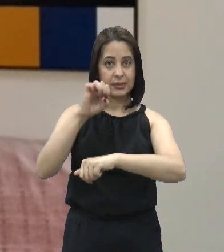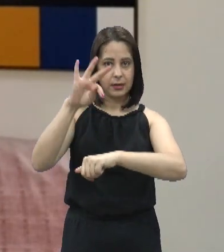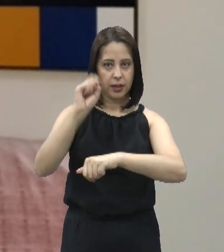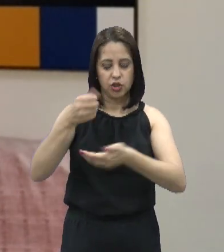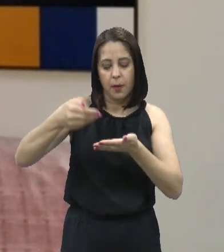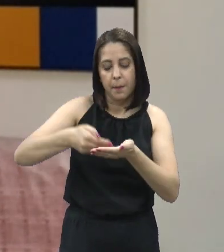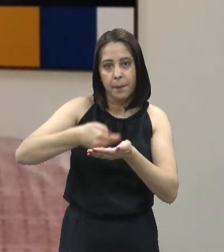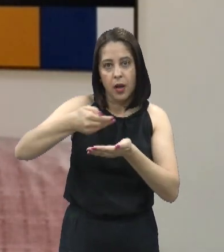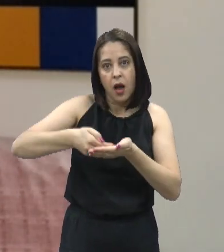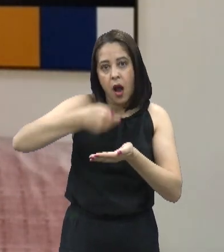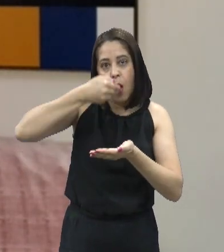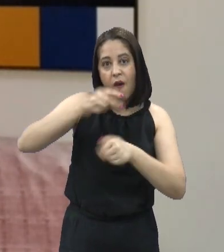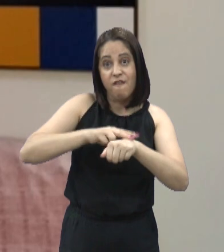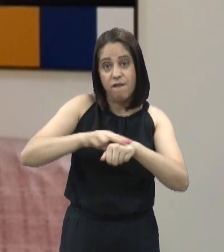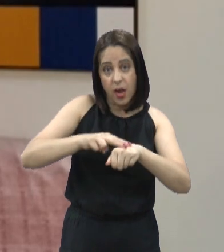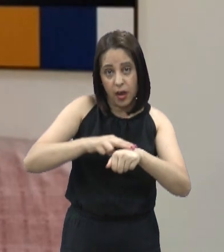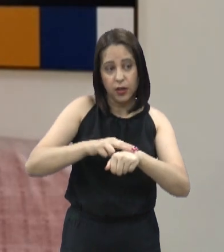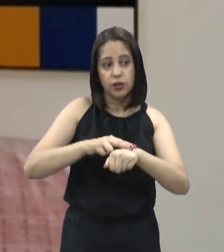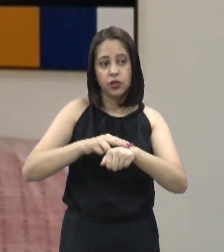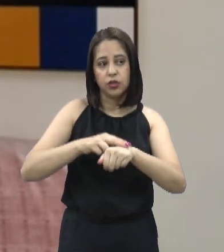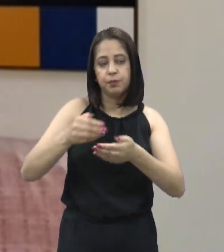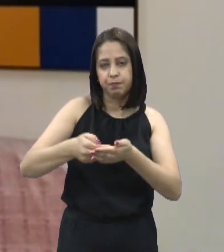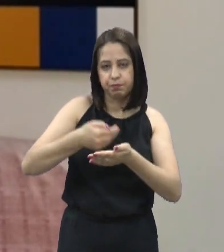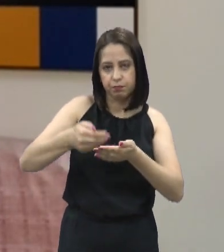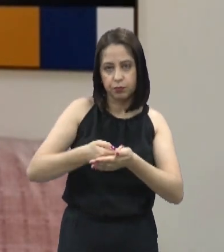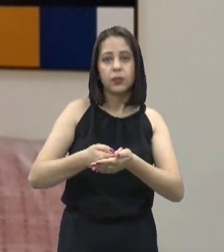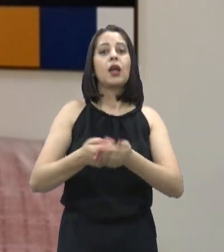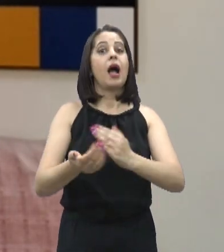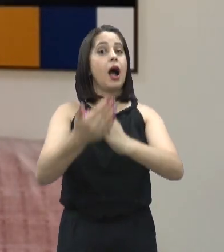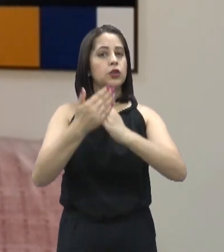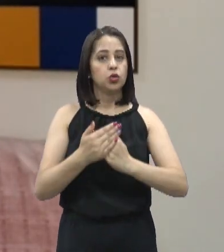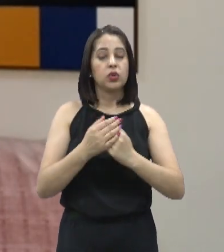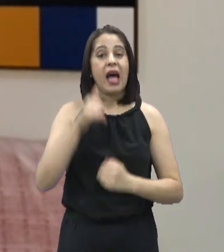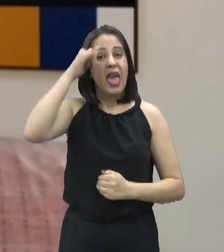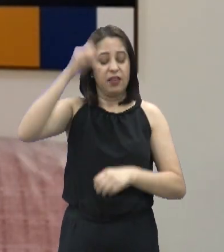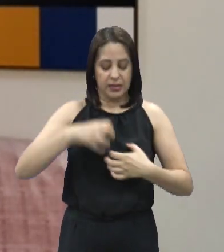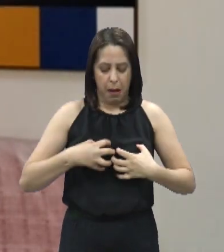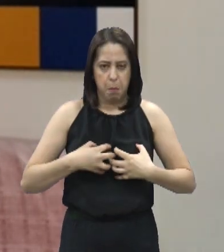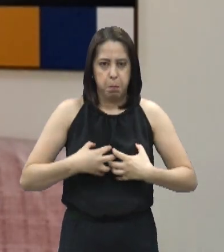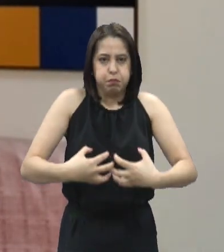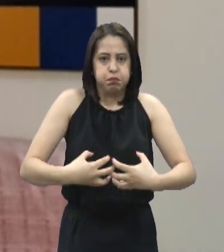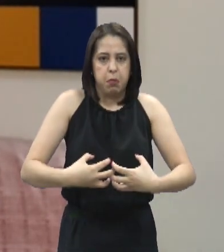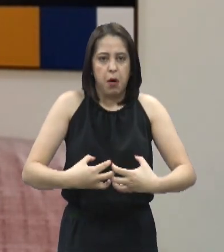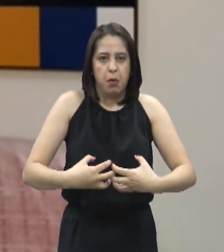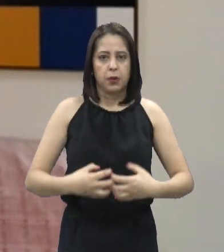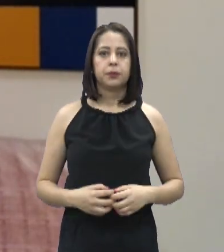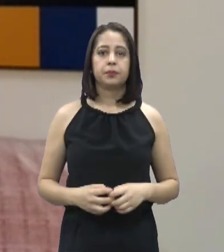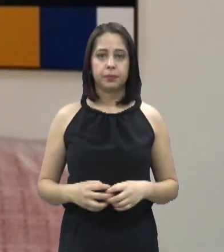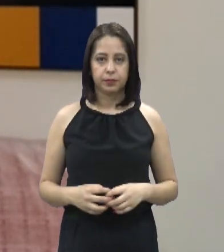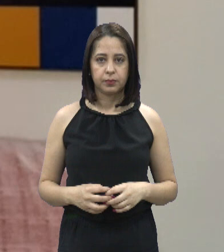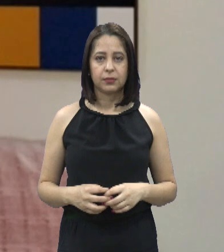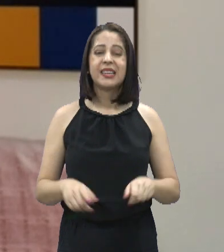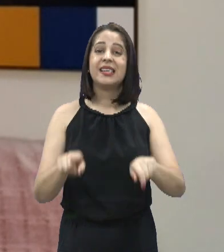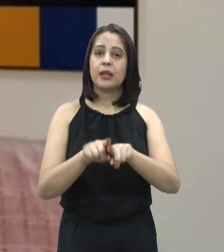e oleaginosas pode ajudar a reduzir inflamações no corpo, que é um outro fator de risco para o câncer. E